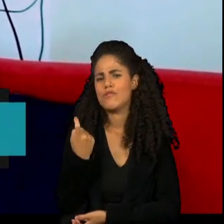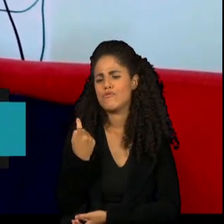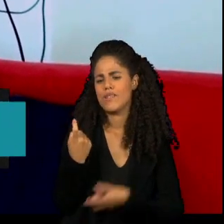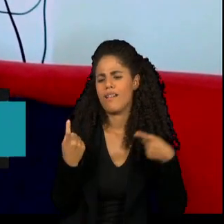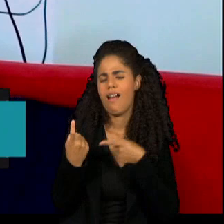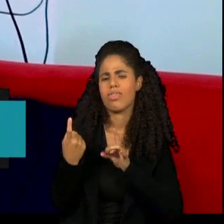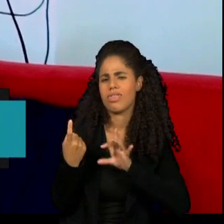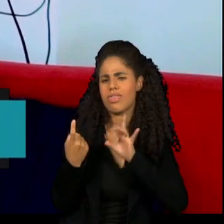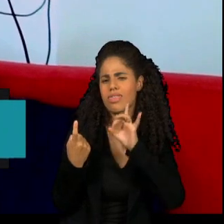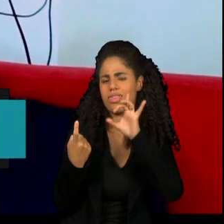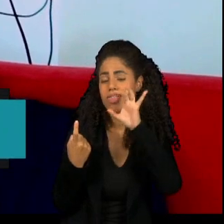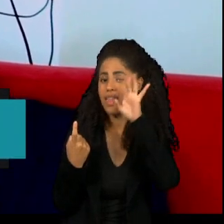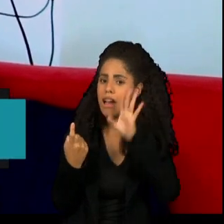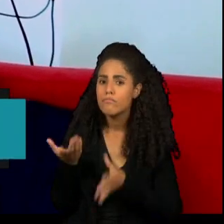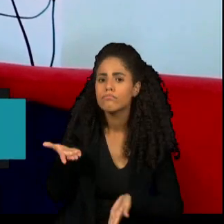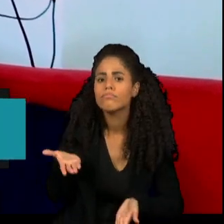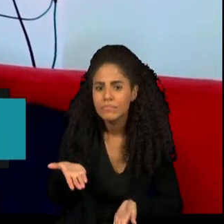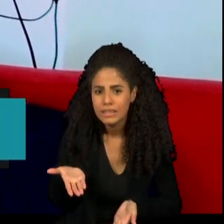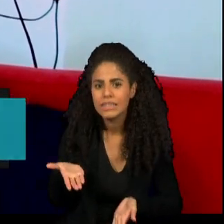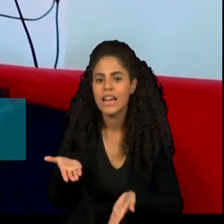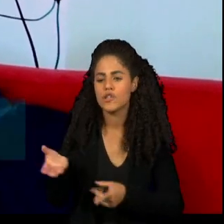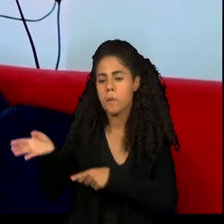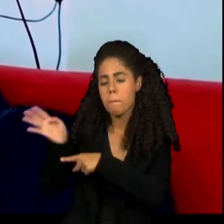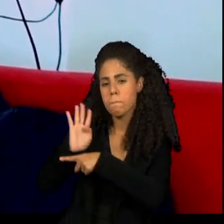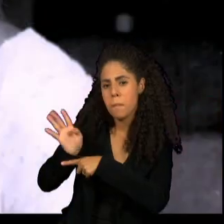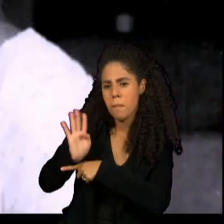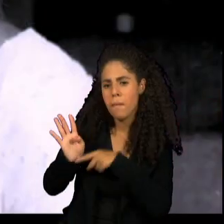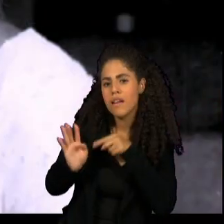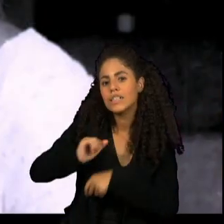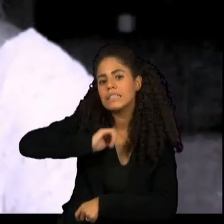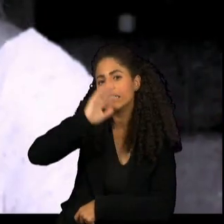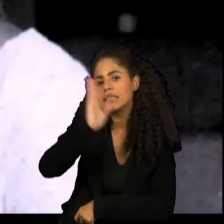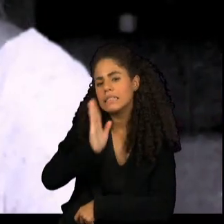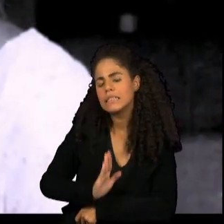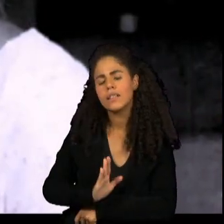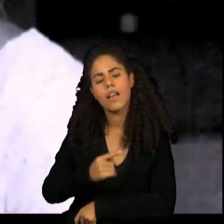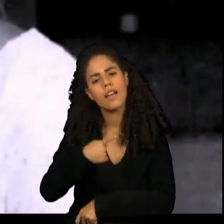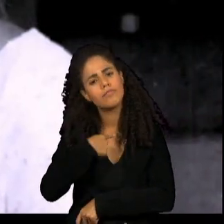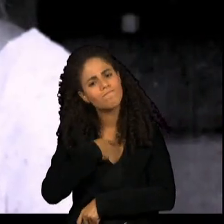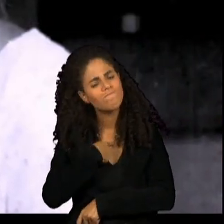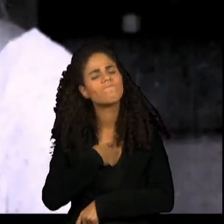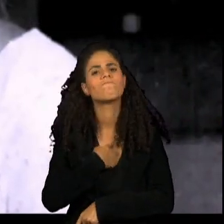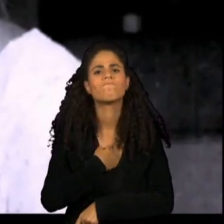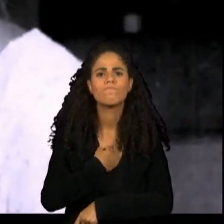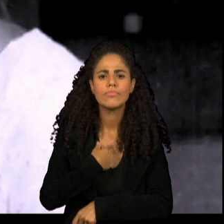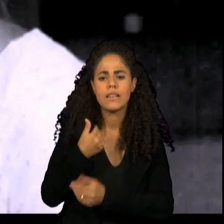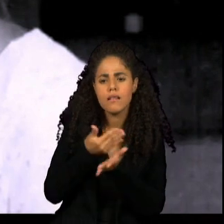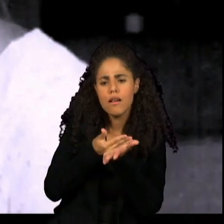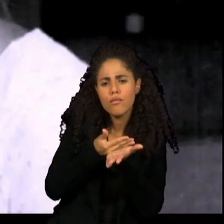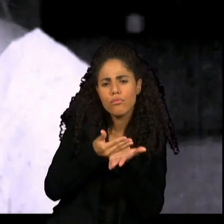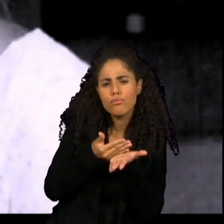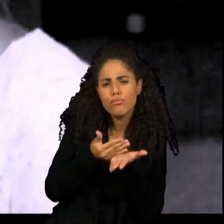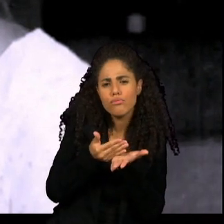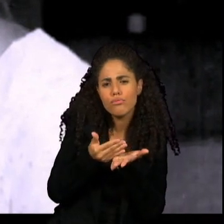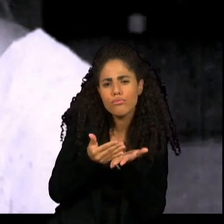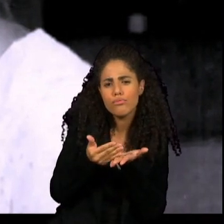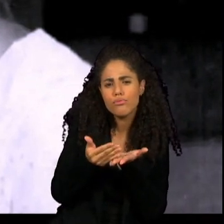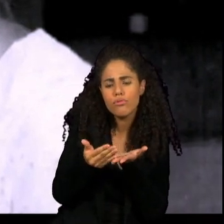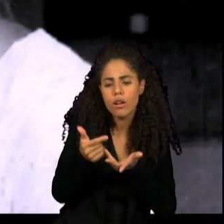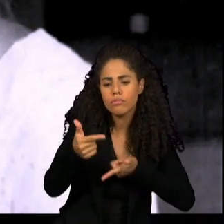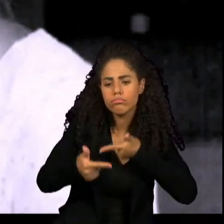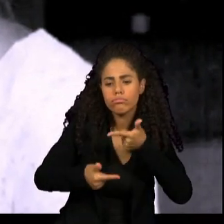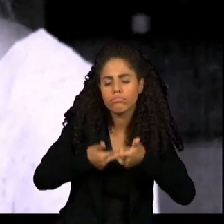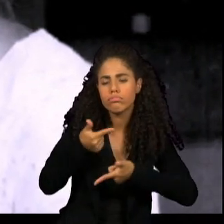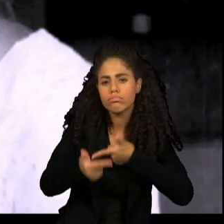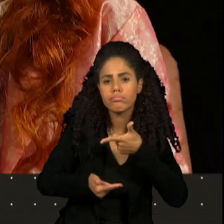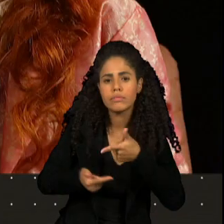na história do cinema brasileiro. Quando ela começou a fazer filmes como O